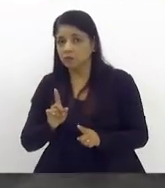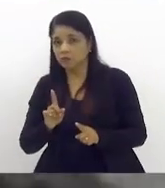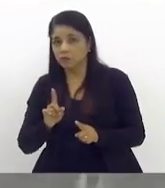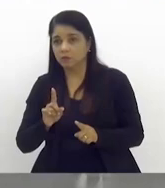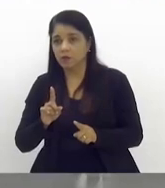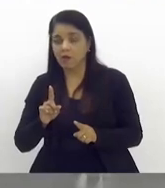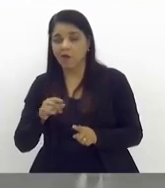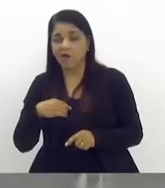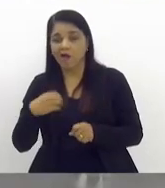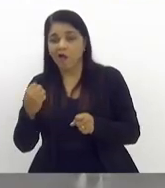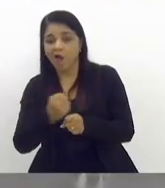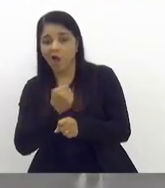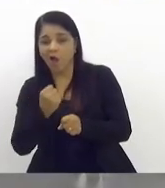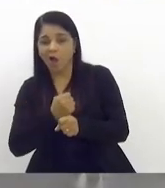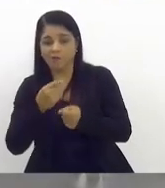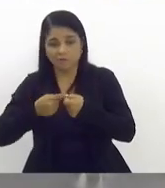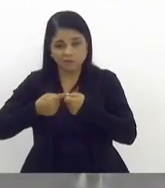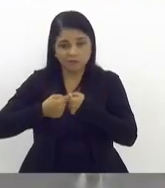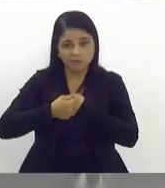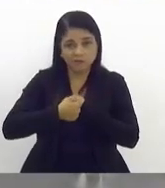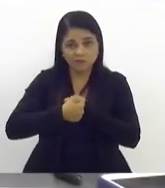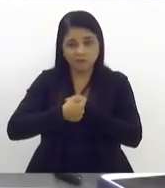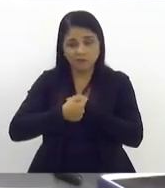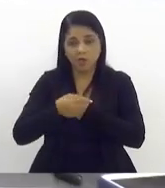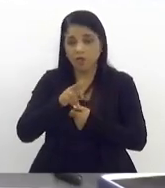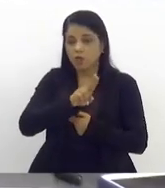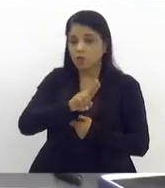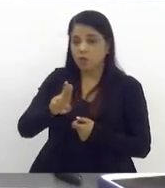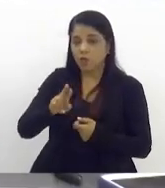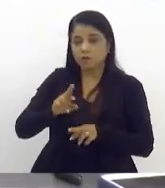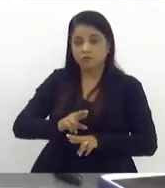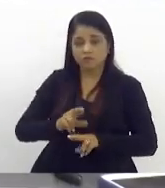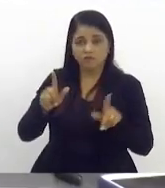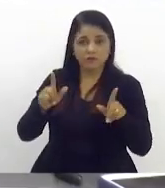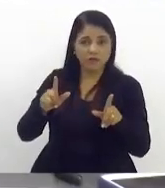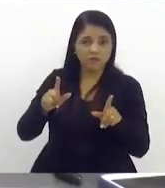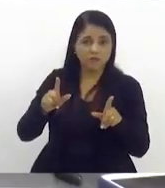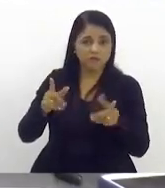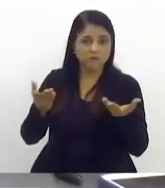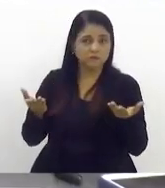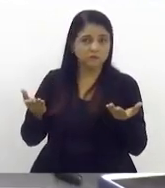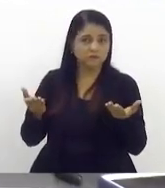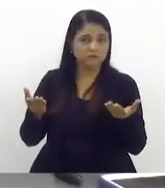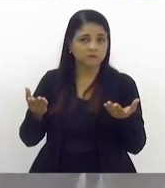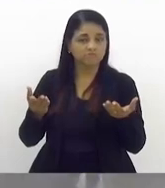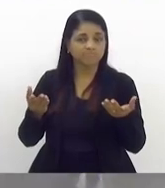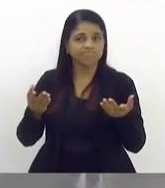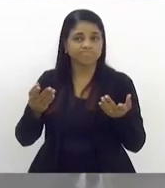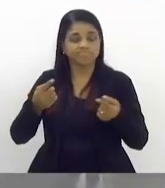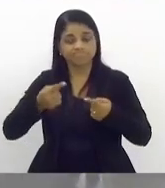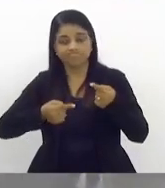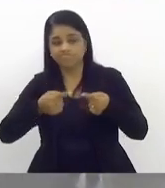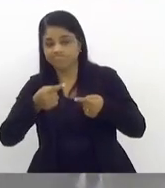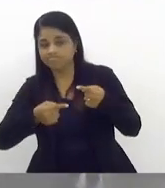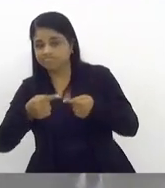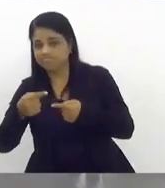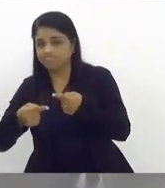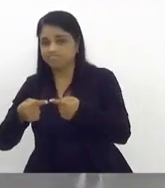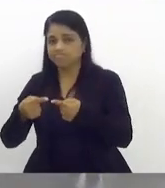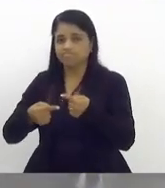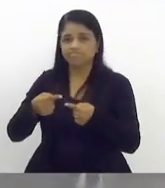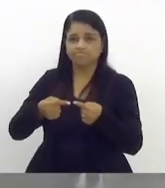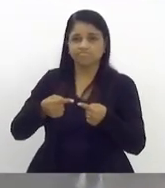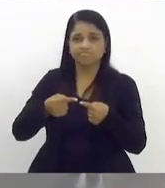uma obra e a gente pega e dá um nome diferente àquele que o município deu. Então, não poderia esta, ser. Esta polêmica, eu não sei como foi, mas